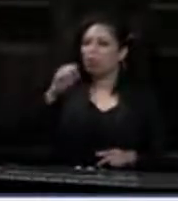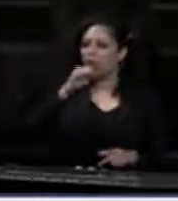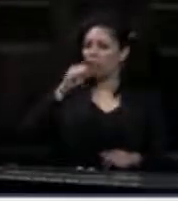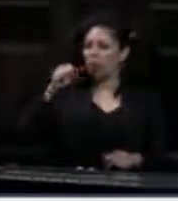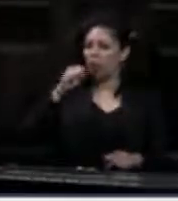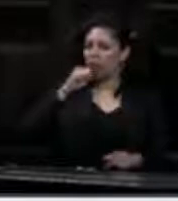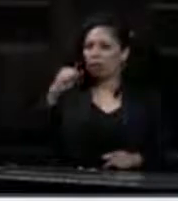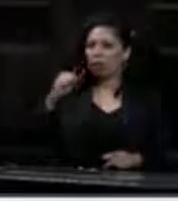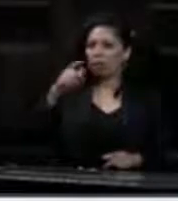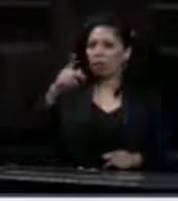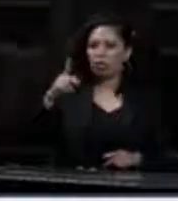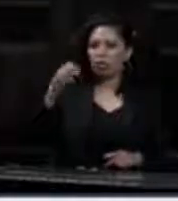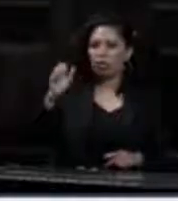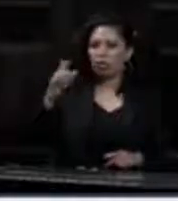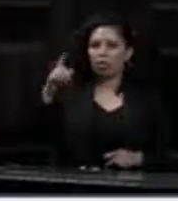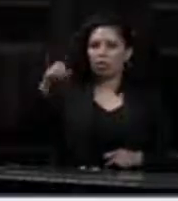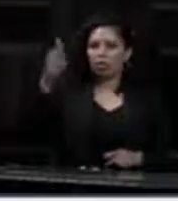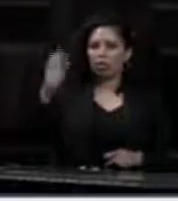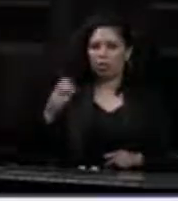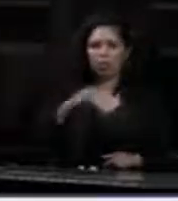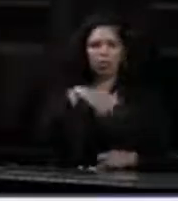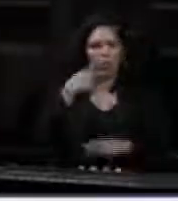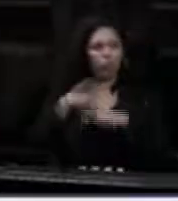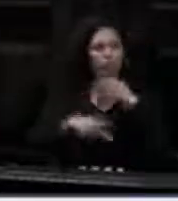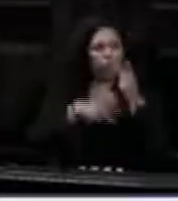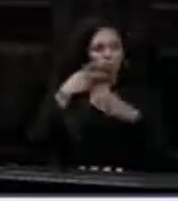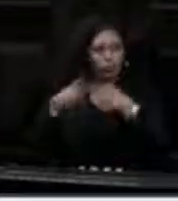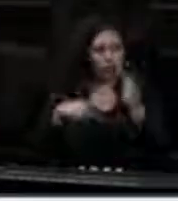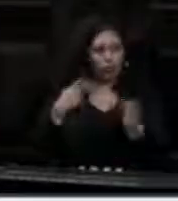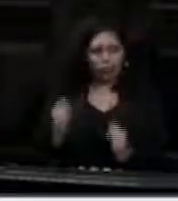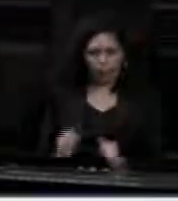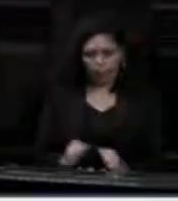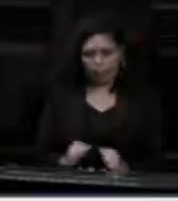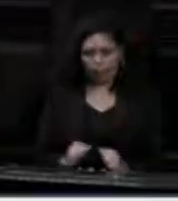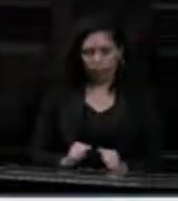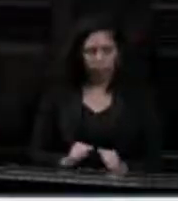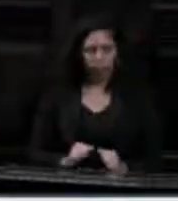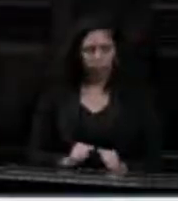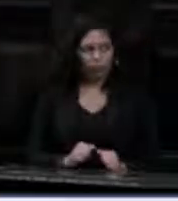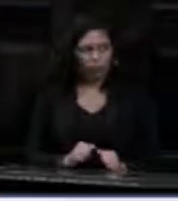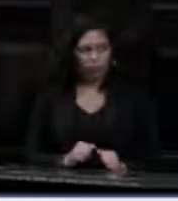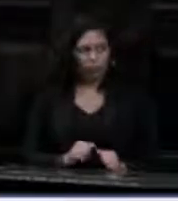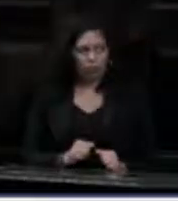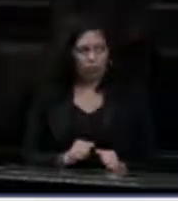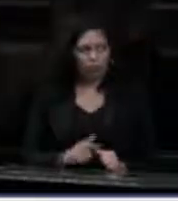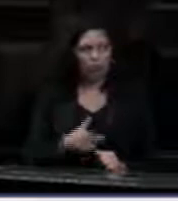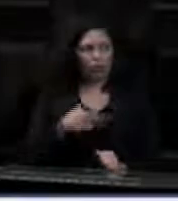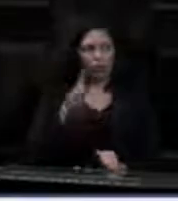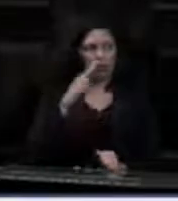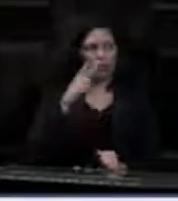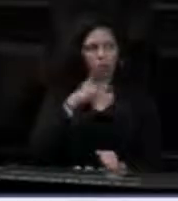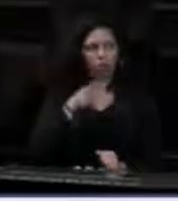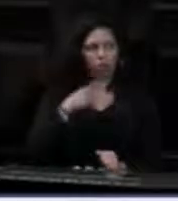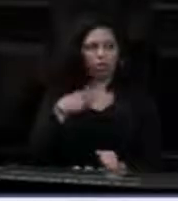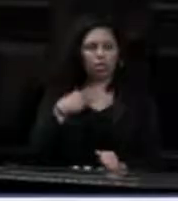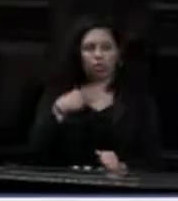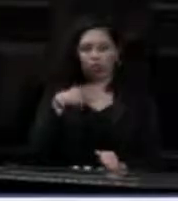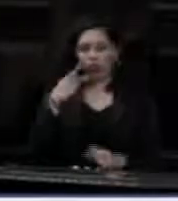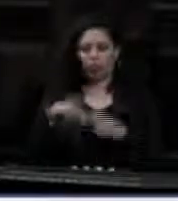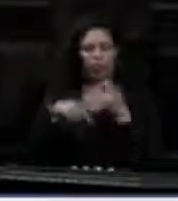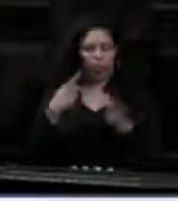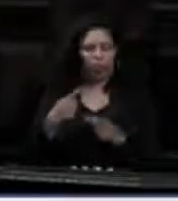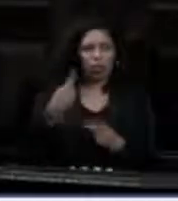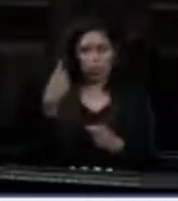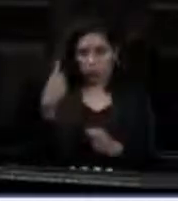Figueiredo, bom repórter Pedro Figueiredo, de mais de 400. Eu apresentei 2, uma relativa a uma lei